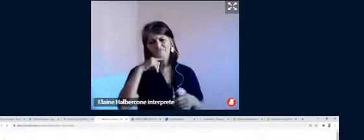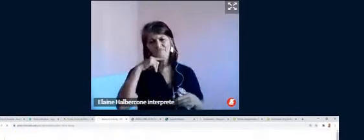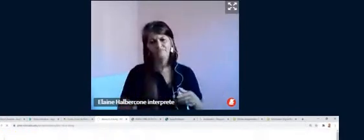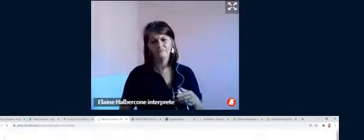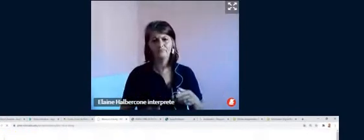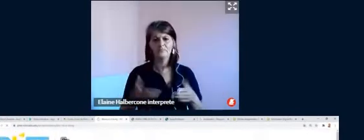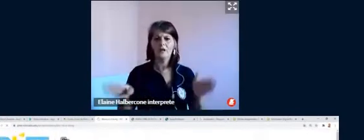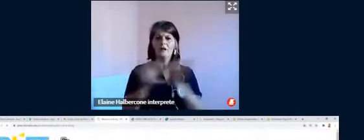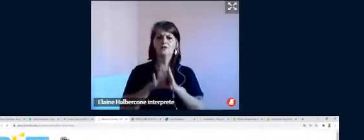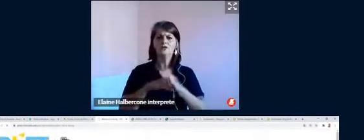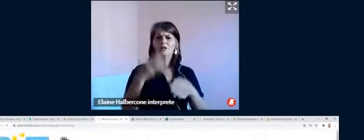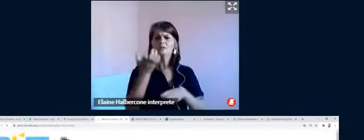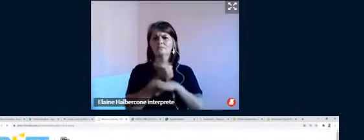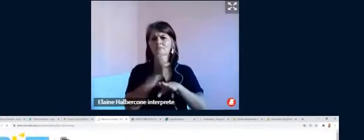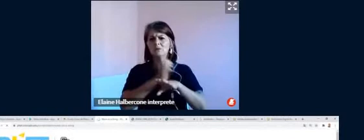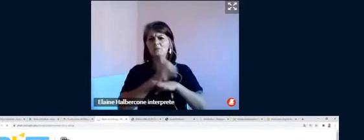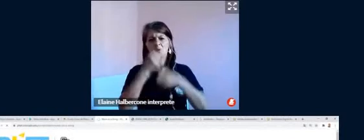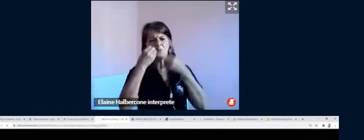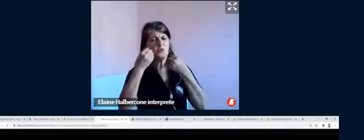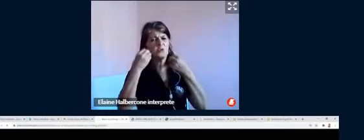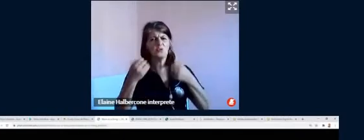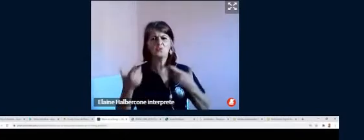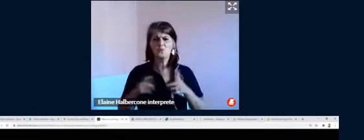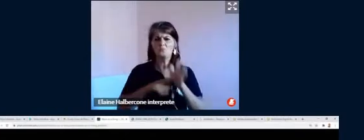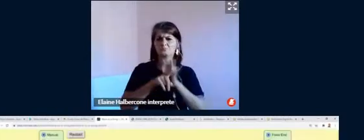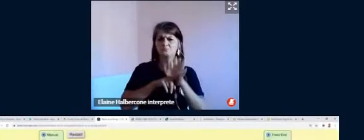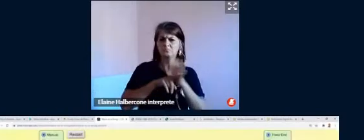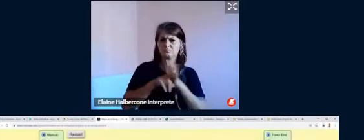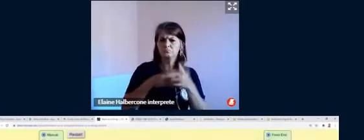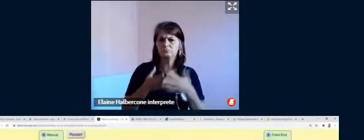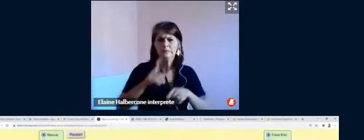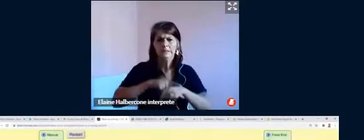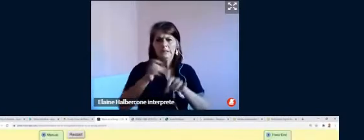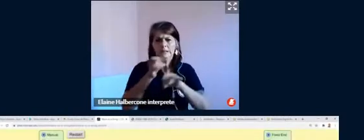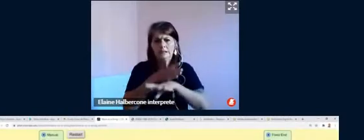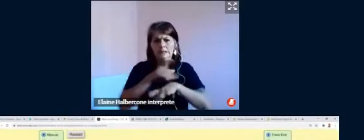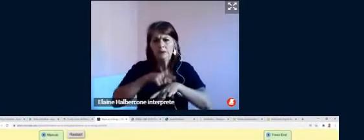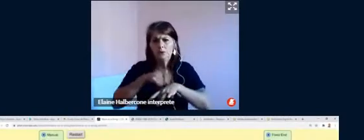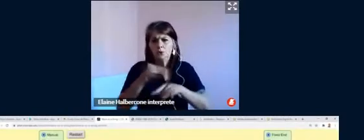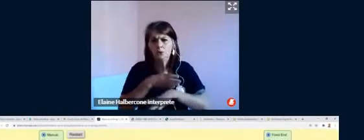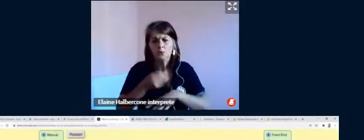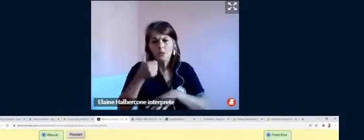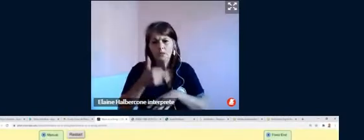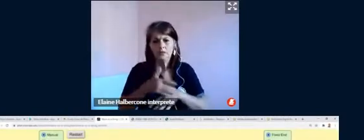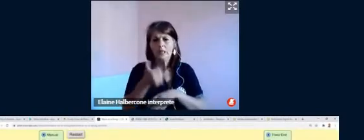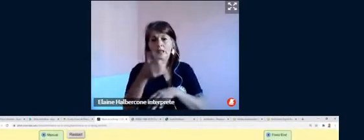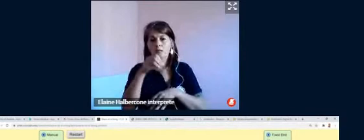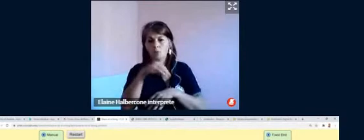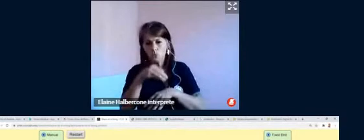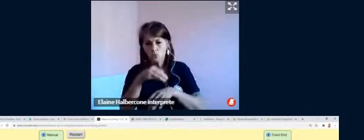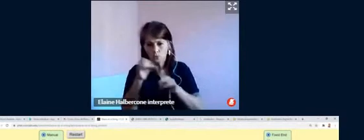aqui, com esse simulador que eu acho fantástico também. Vamos explorar ele também. Daqui a pouco está acabando o meu tempo. Deixa eu olhar aqui. Eu tenho mais 10 minutos,